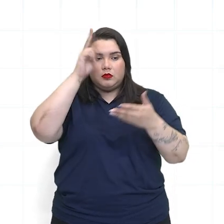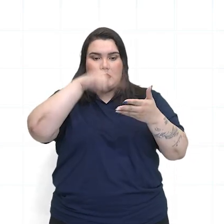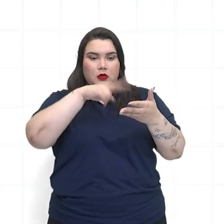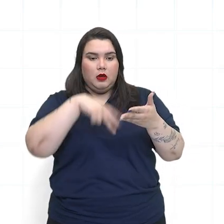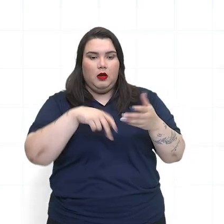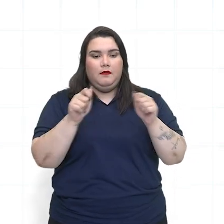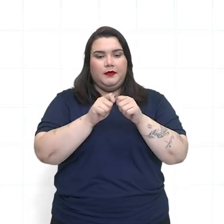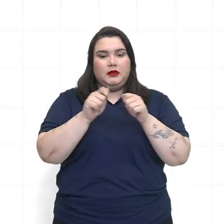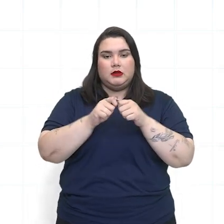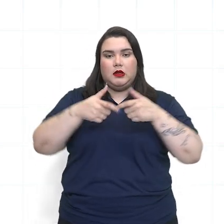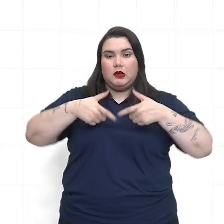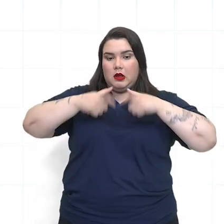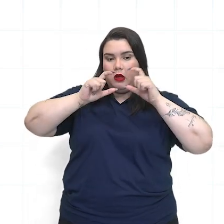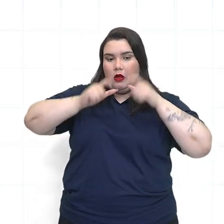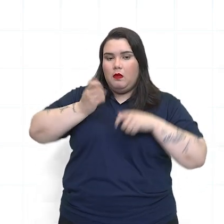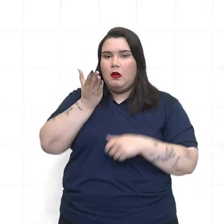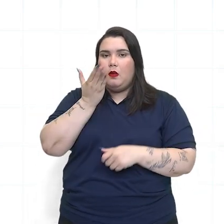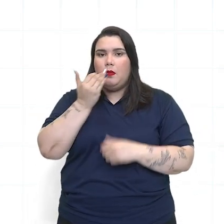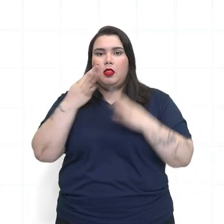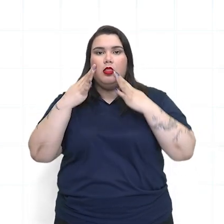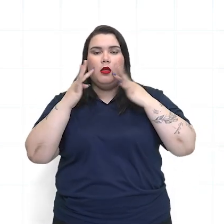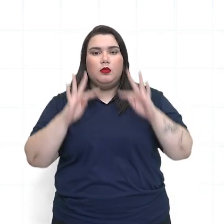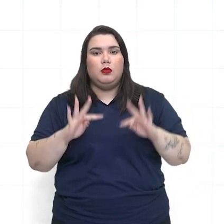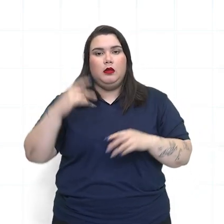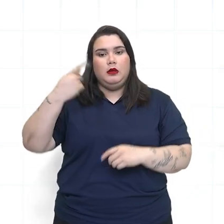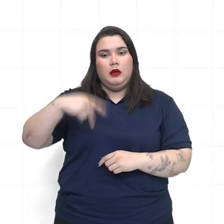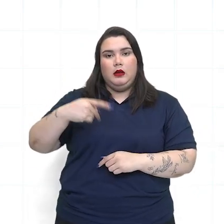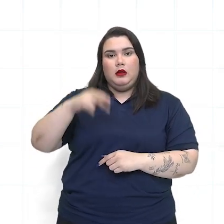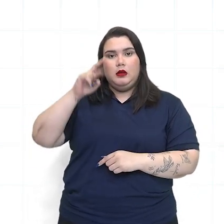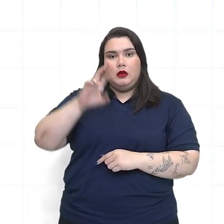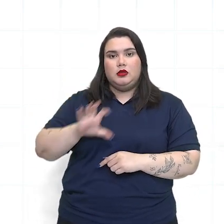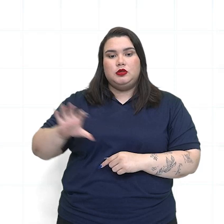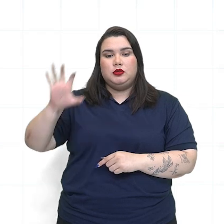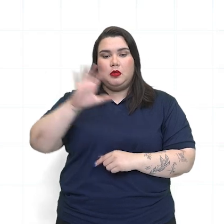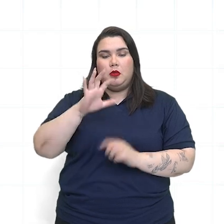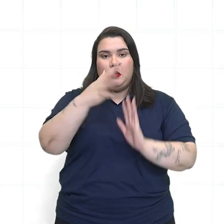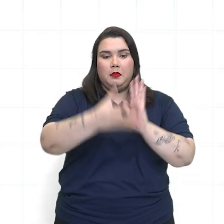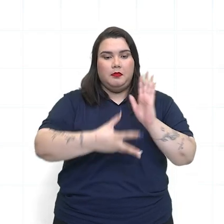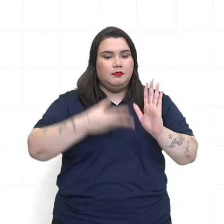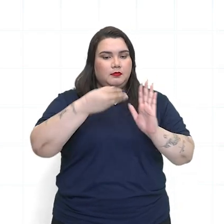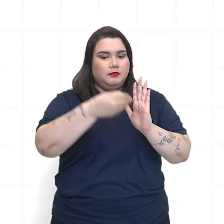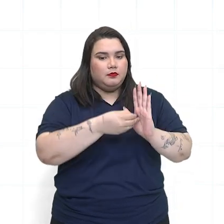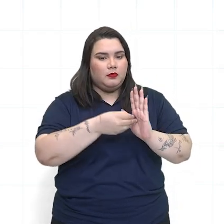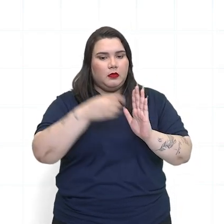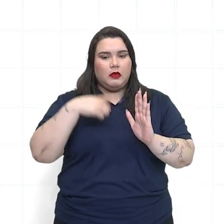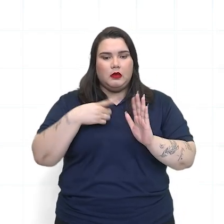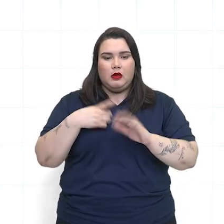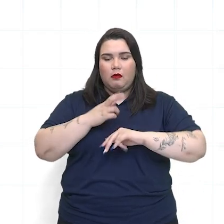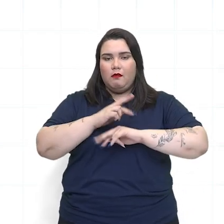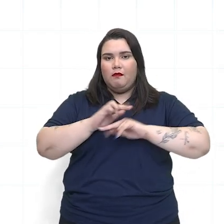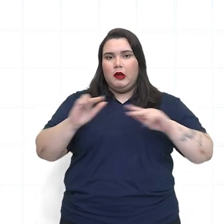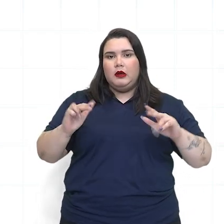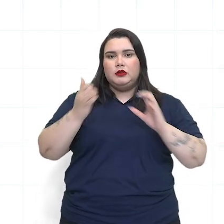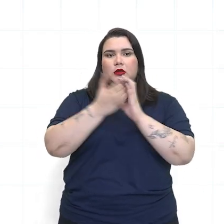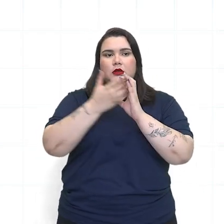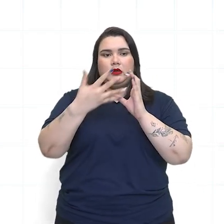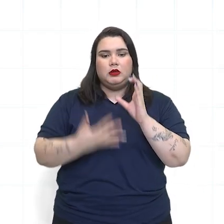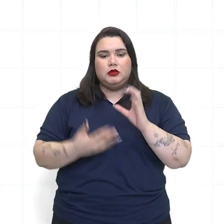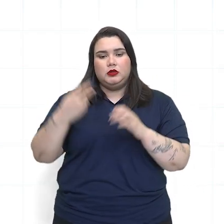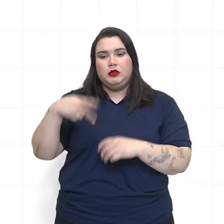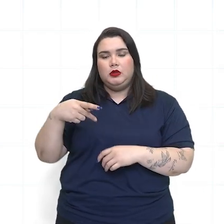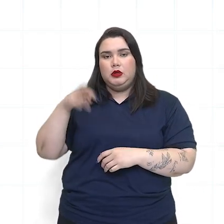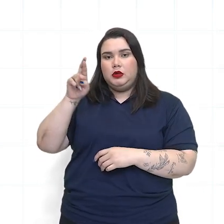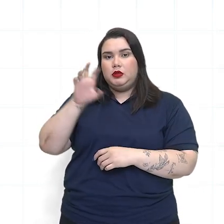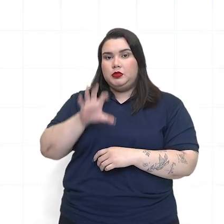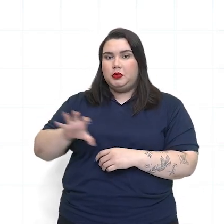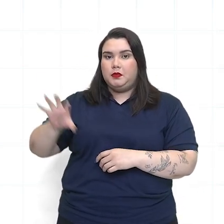tacacá, uma refeição típica da região amazônica. Está cheio de regionalismos, né? Dentro